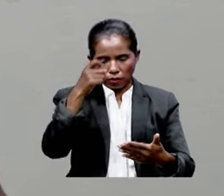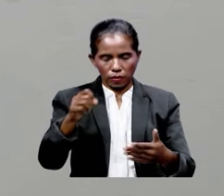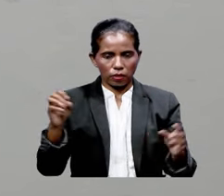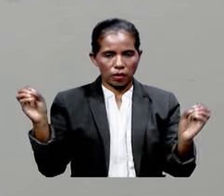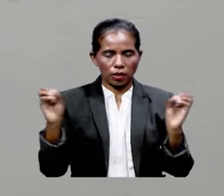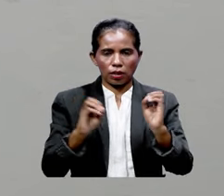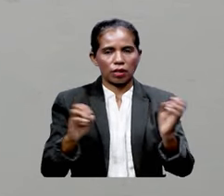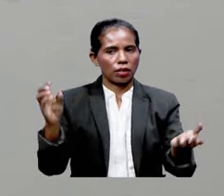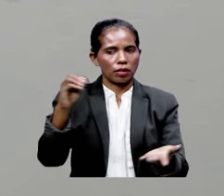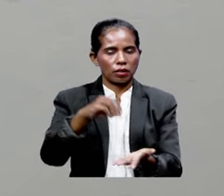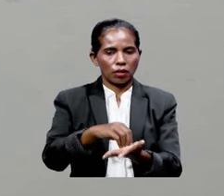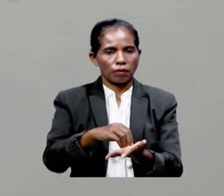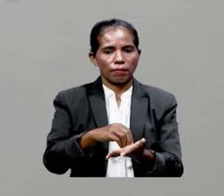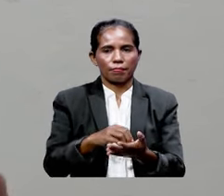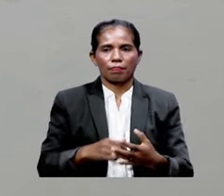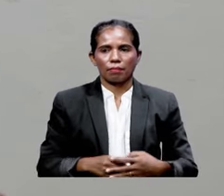tau